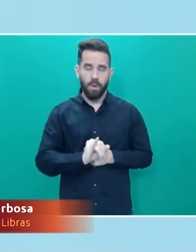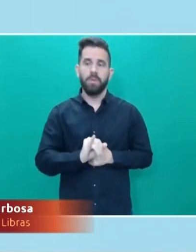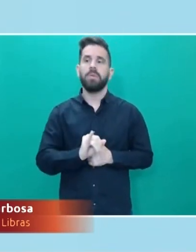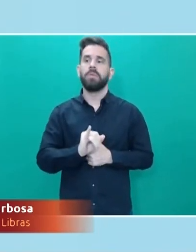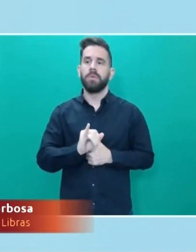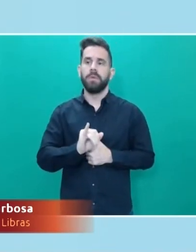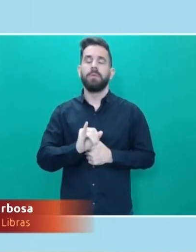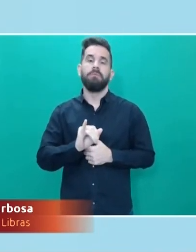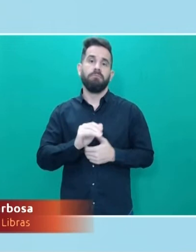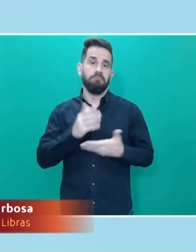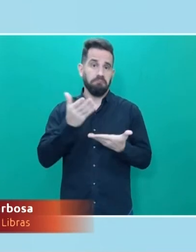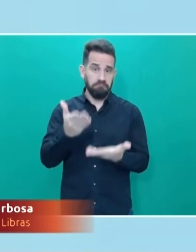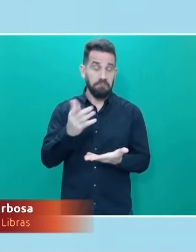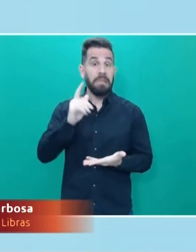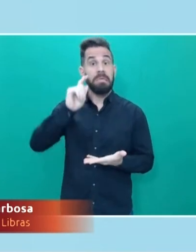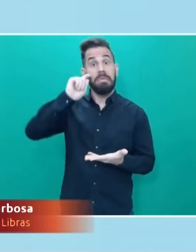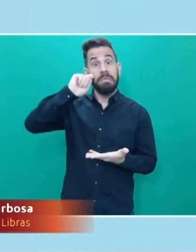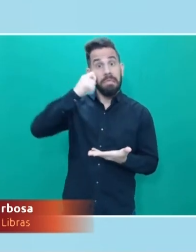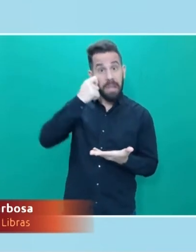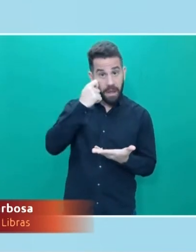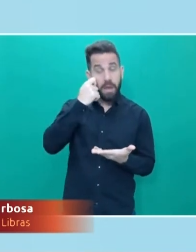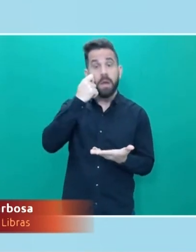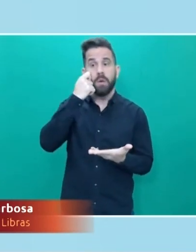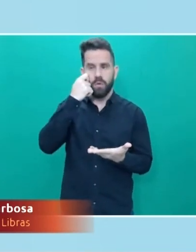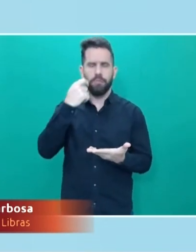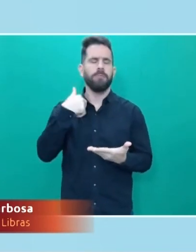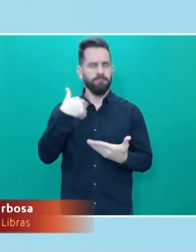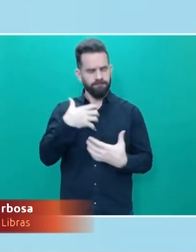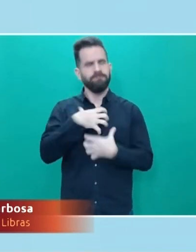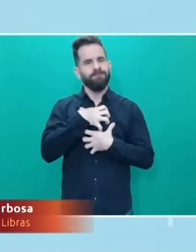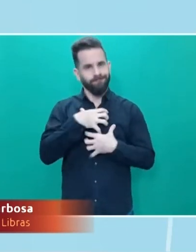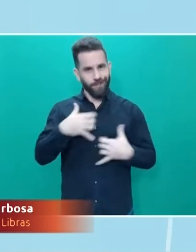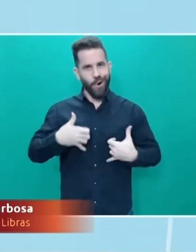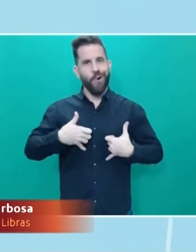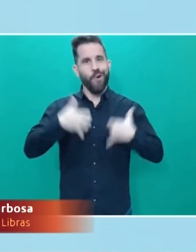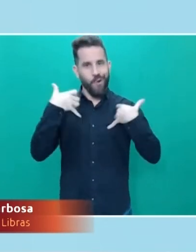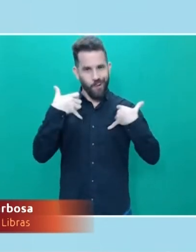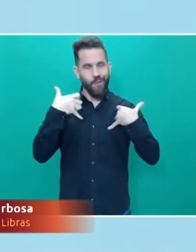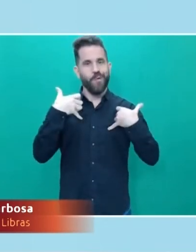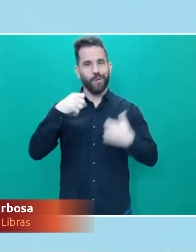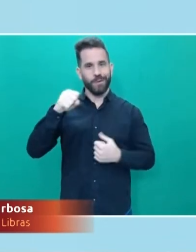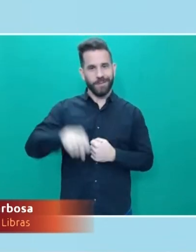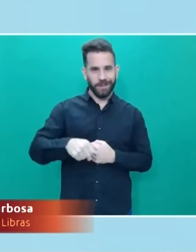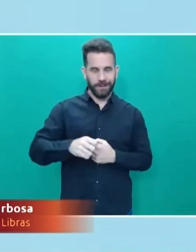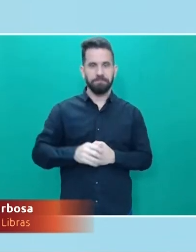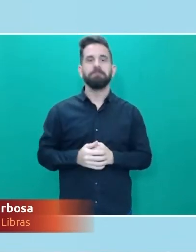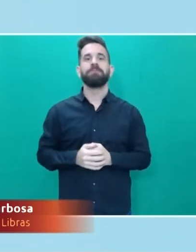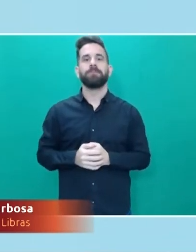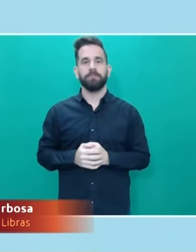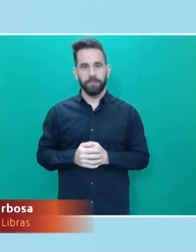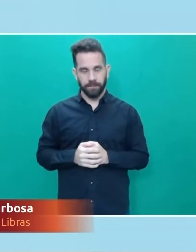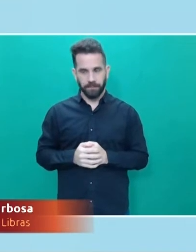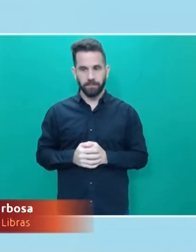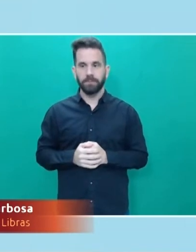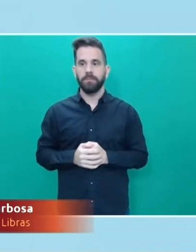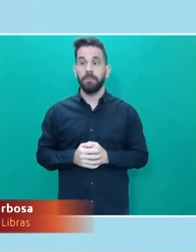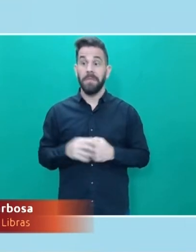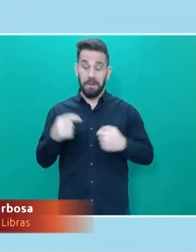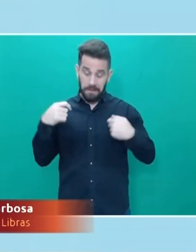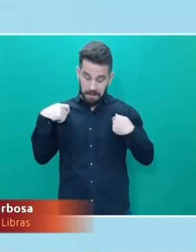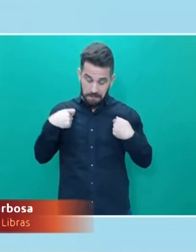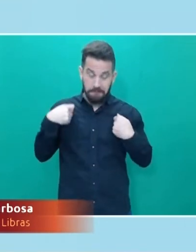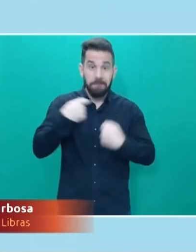considero negro, né, com muito orgulho, e estou vestido com um